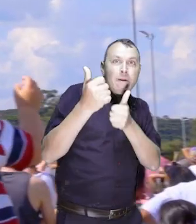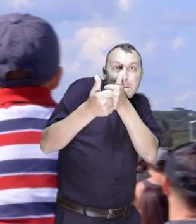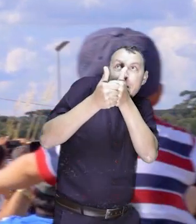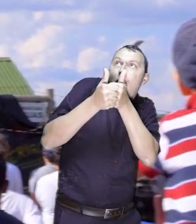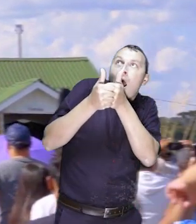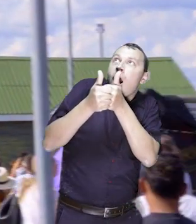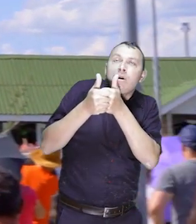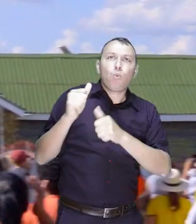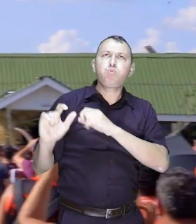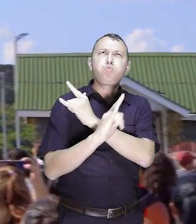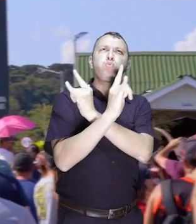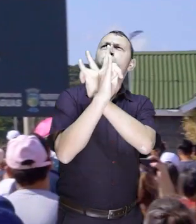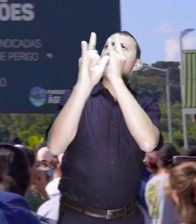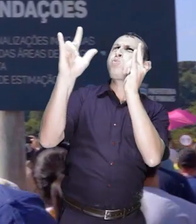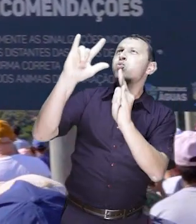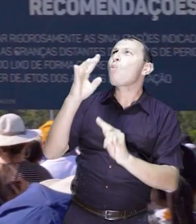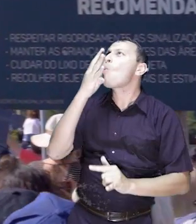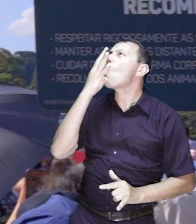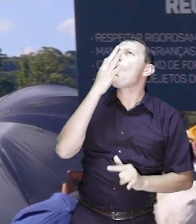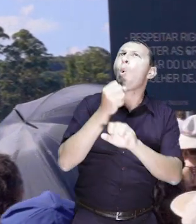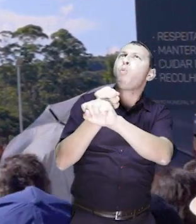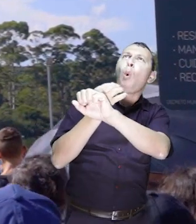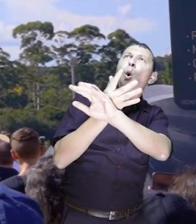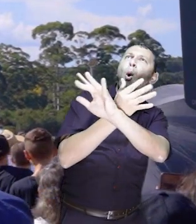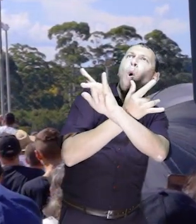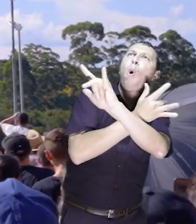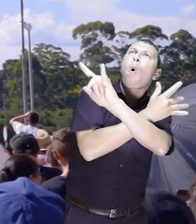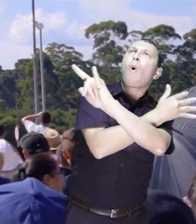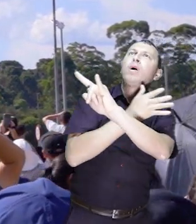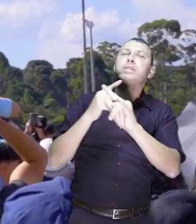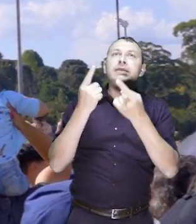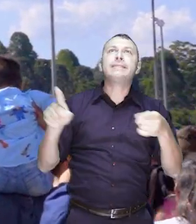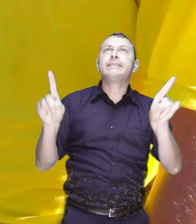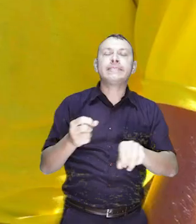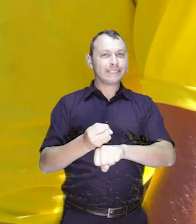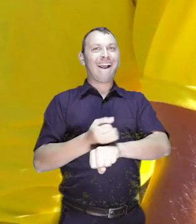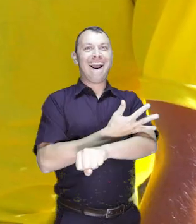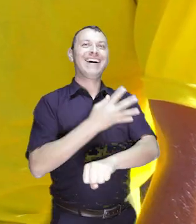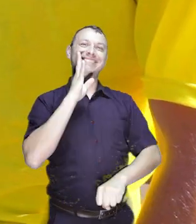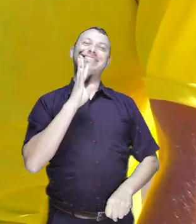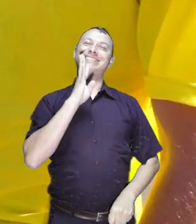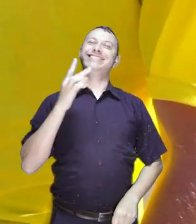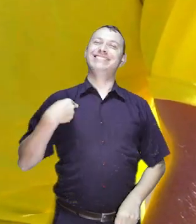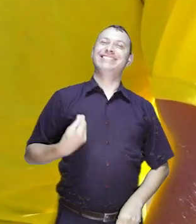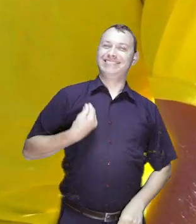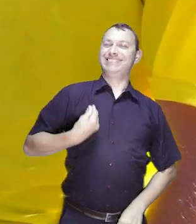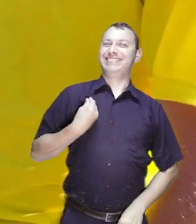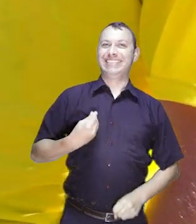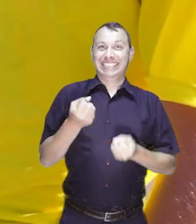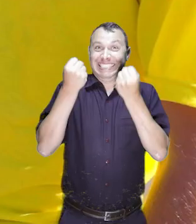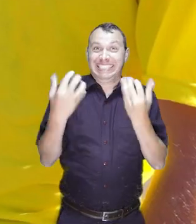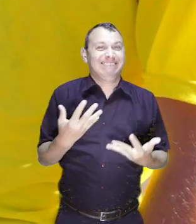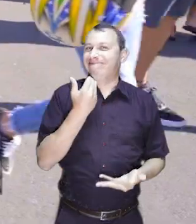as acrobacias e rodando a fumaça toda, é tudo muito emocionante, a música. É muito legal estar aqui, eu não sei explicar